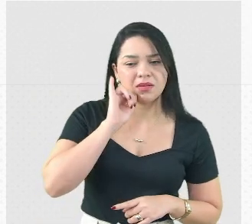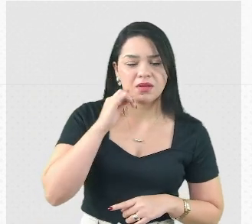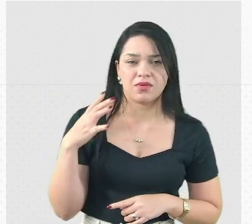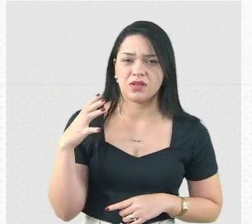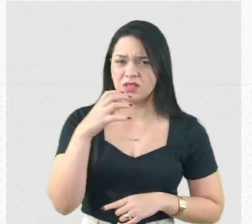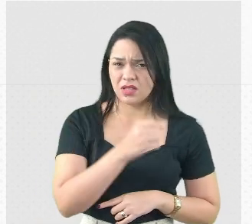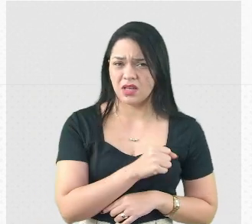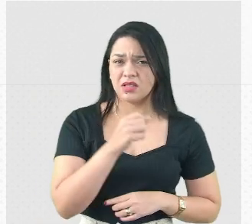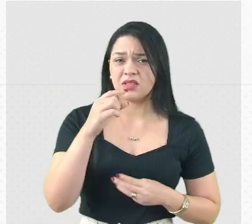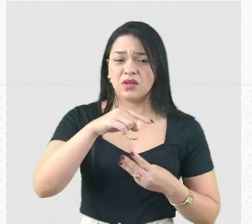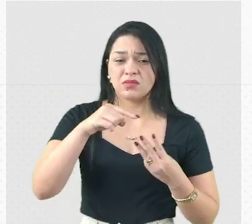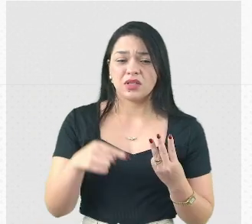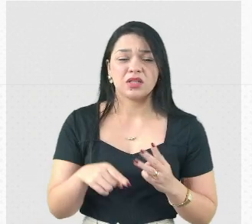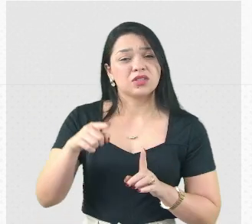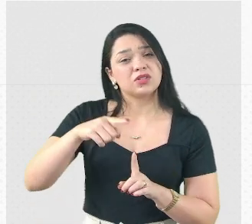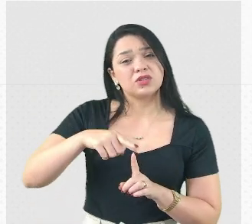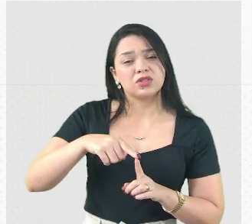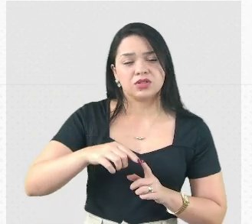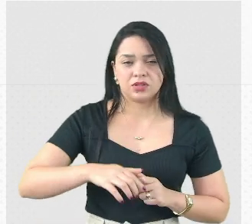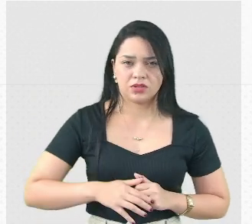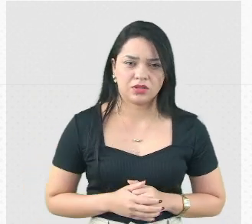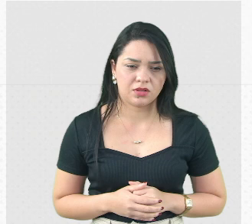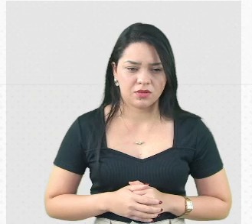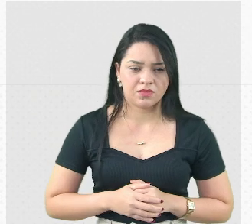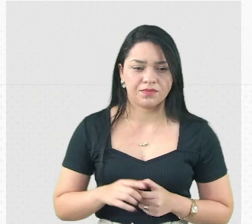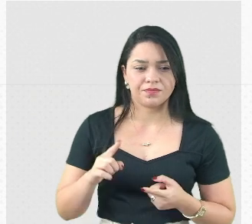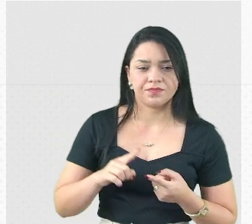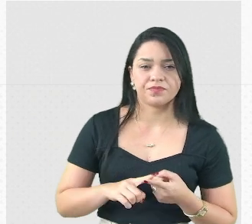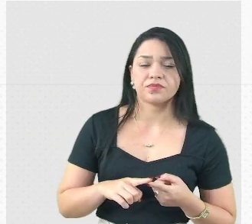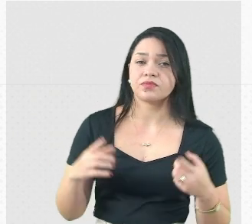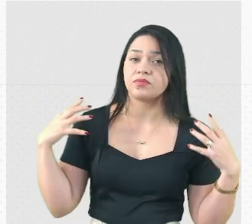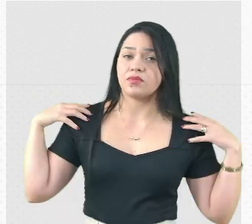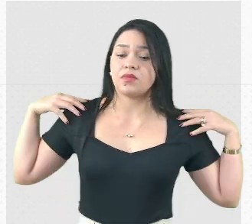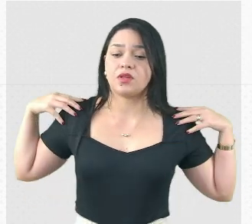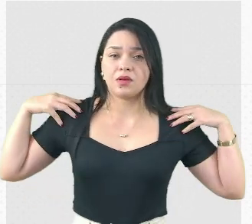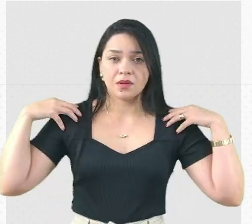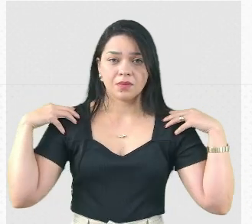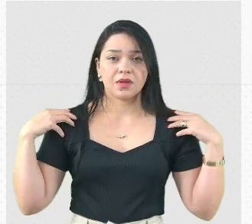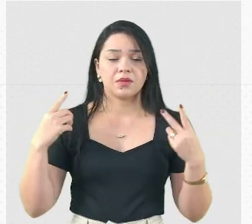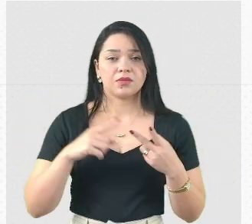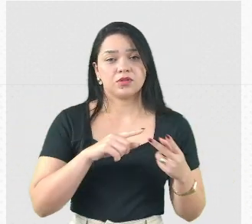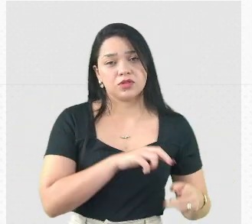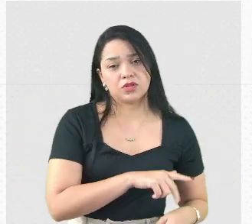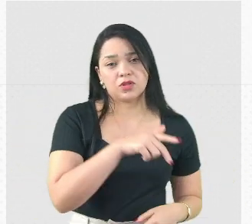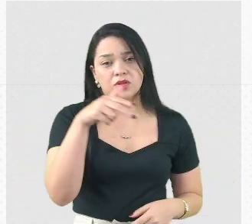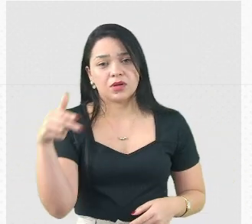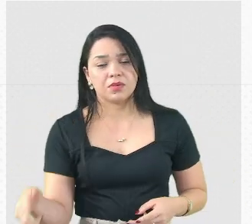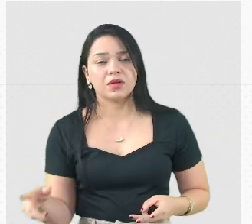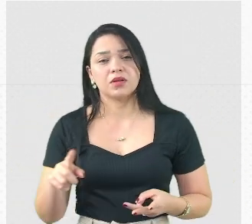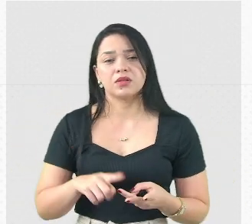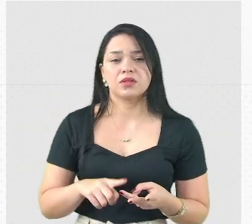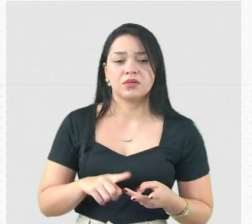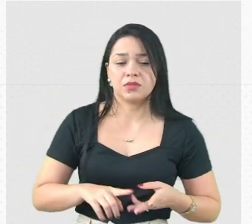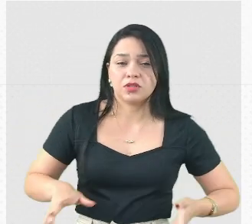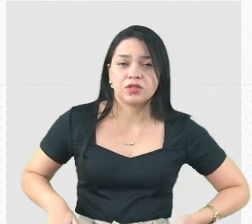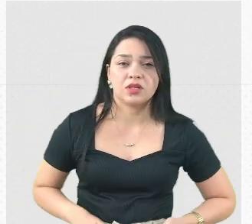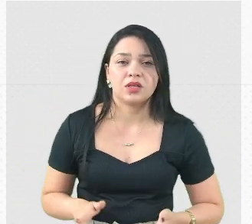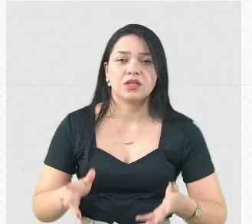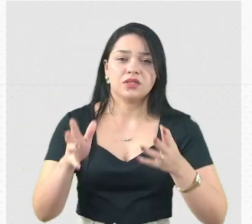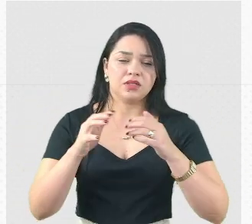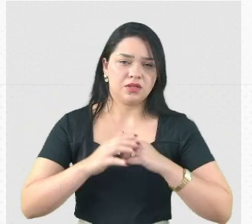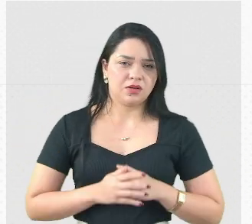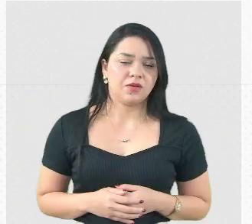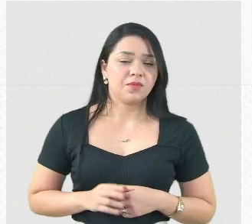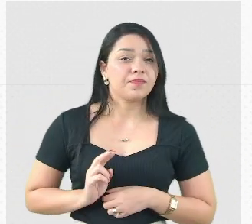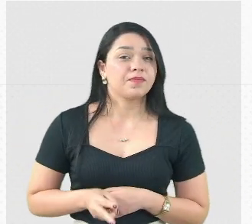velocidade são 3 tipos de velocidade. Velocidade de membros, velocidade de deslocamento, velocidade de reação. Eu